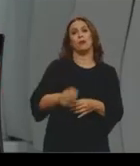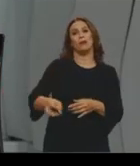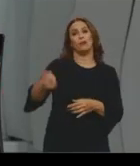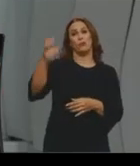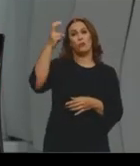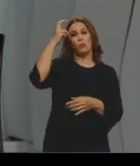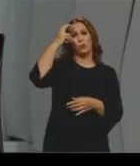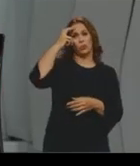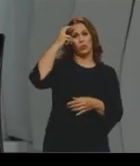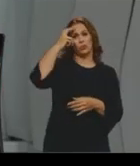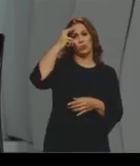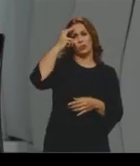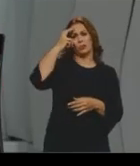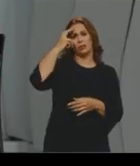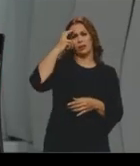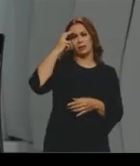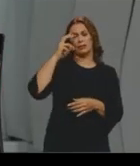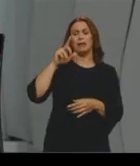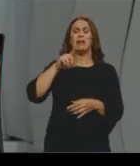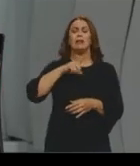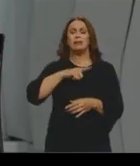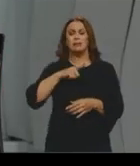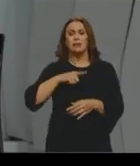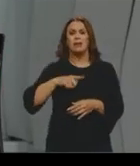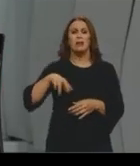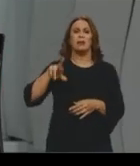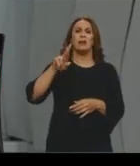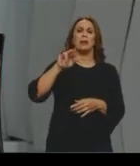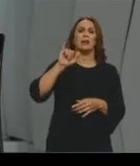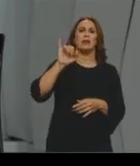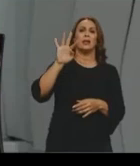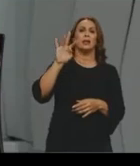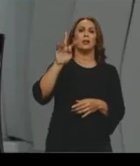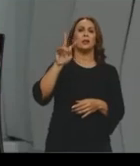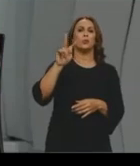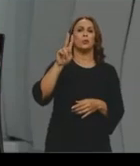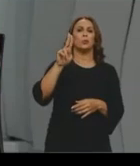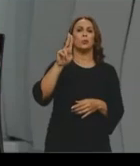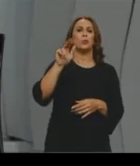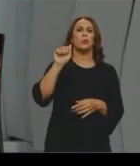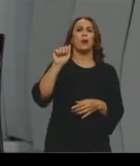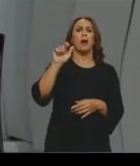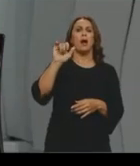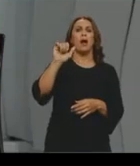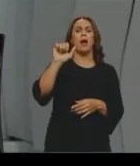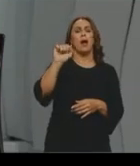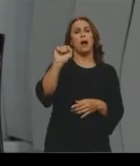questão de rituais, seja na questão da alimentação, seja na